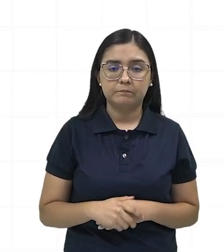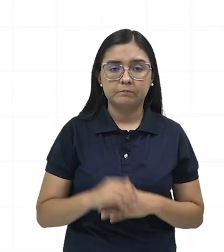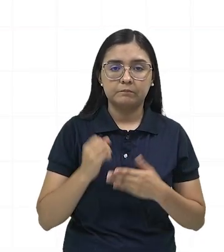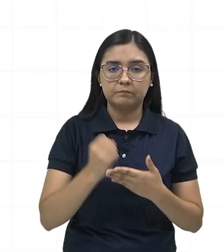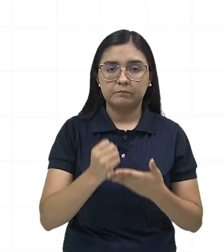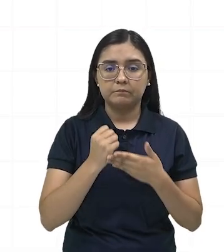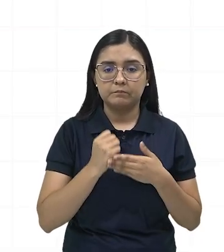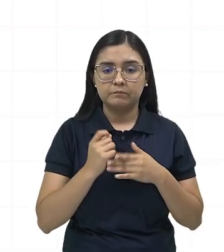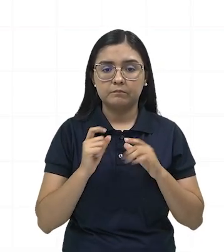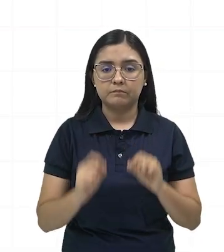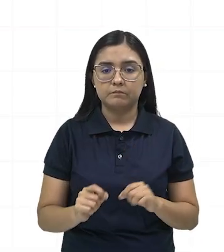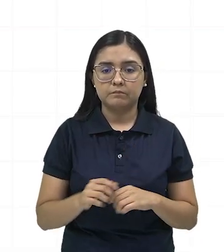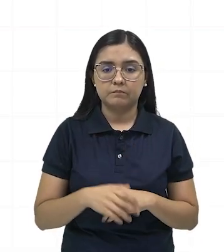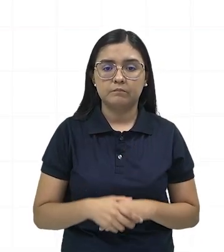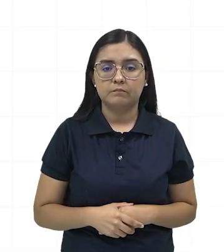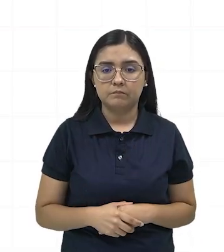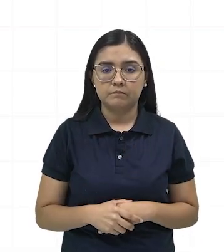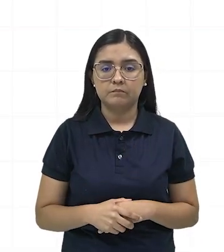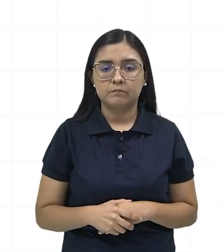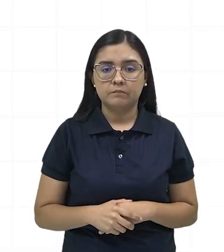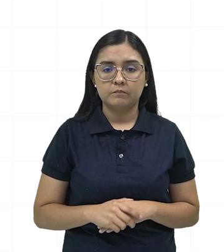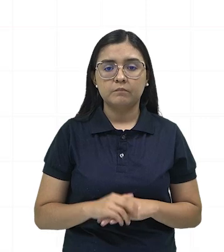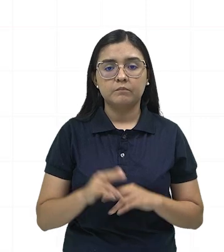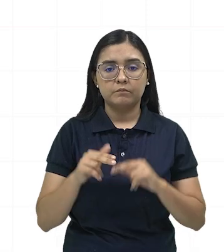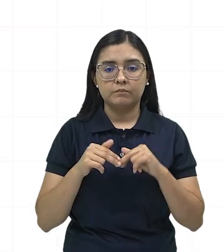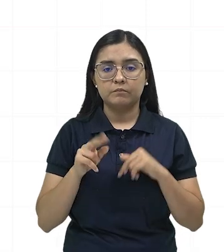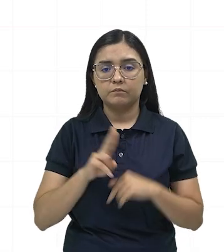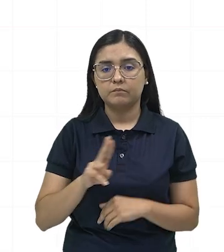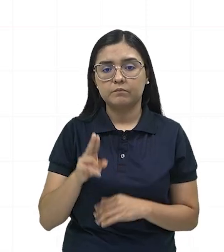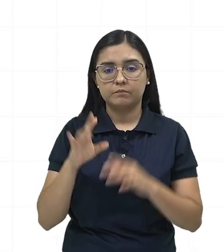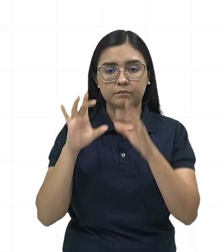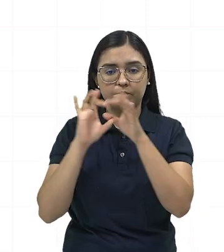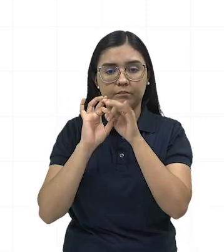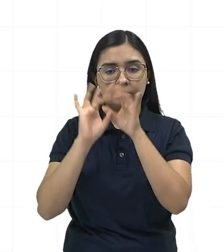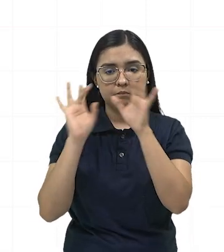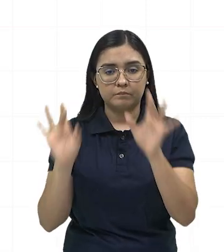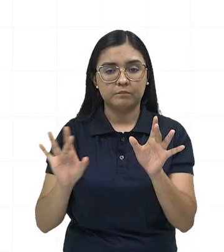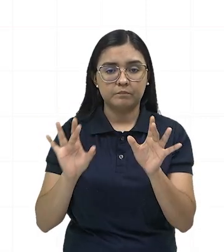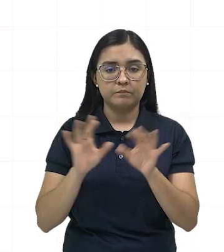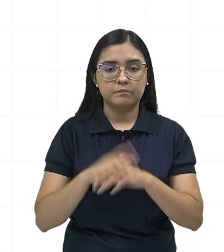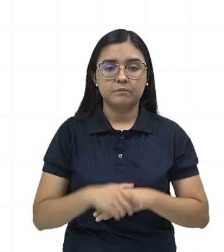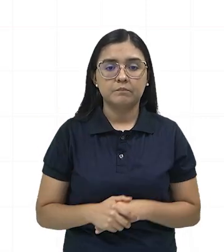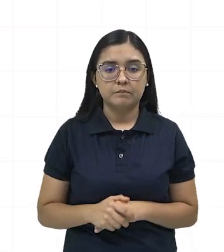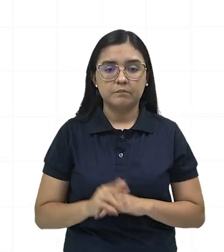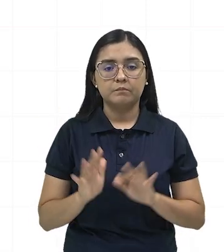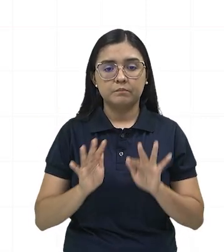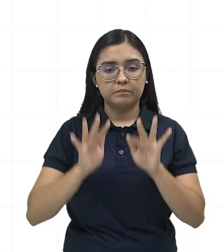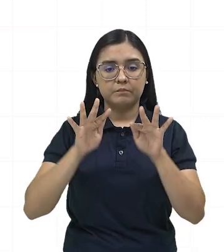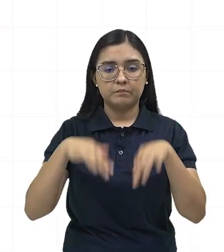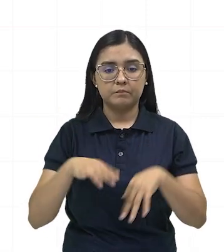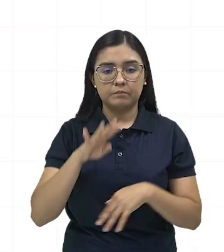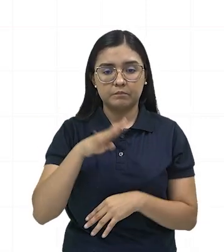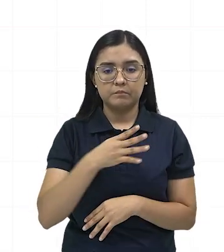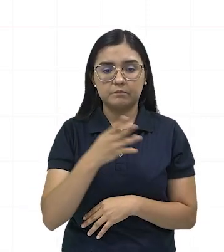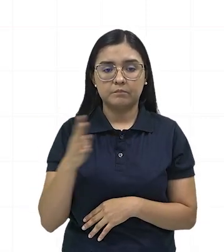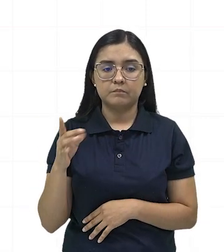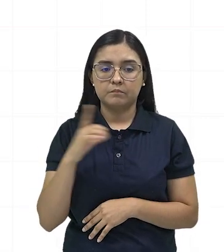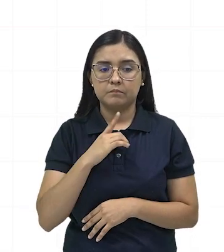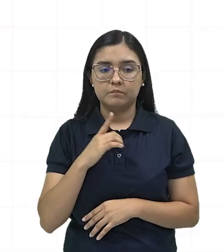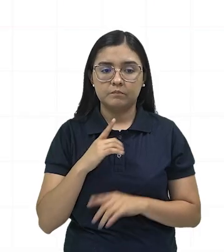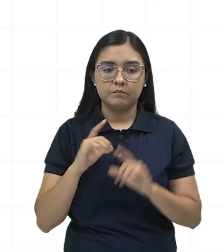contribuir para o nome liberalismo, tá bem? Para concluir nossa tabela, temos então